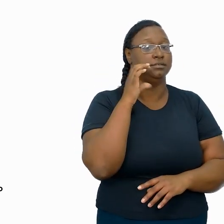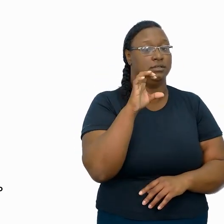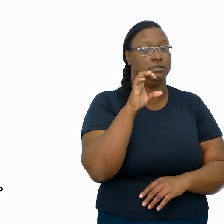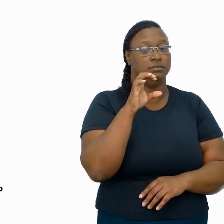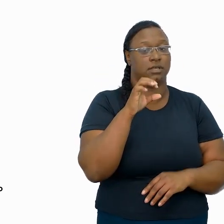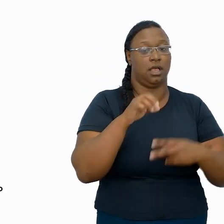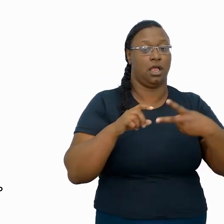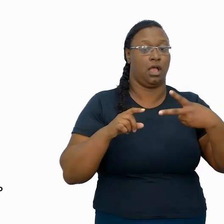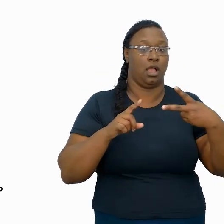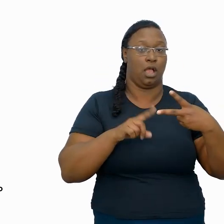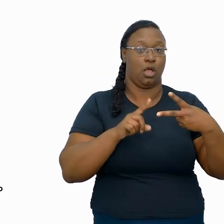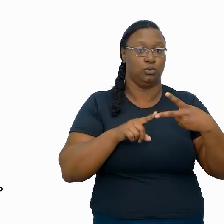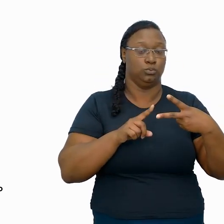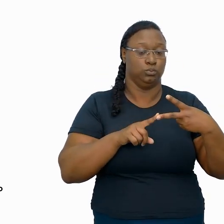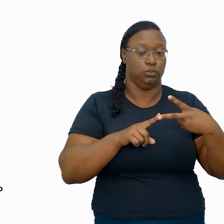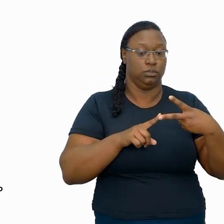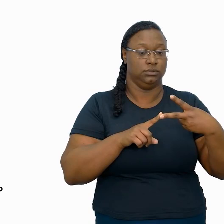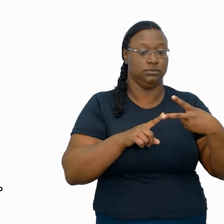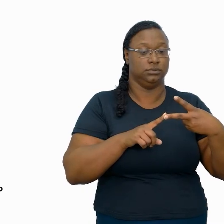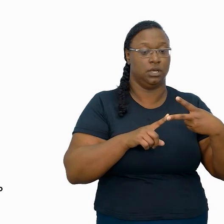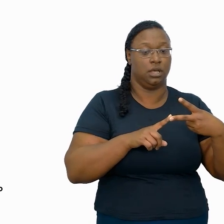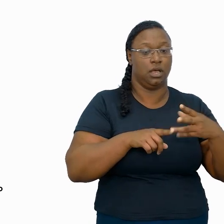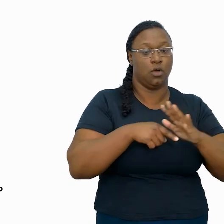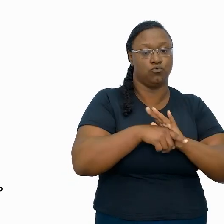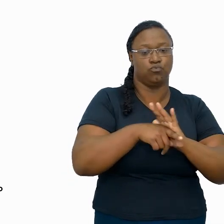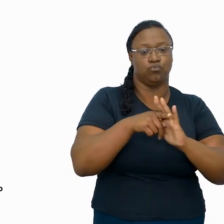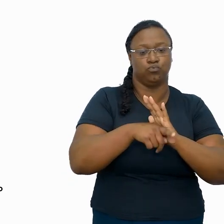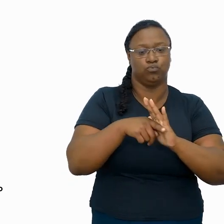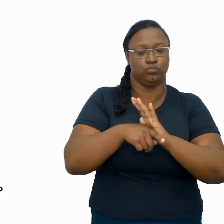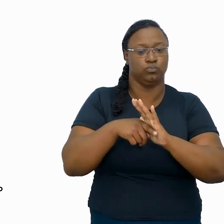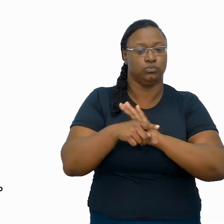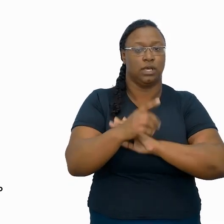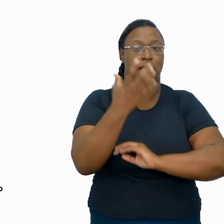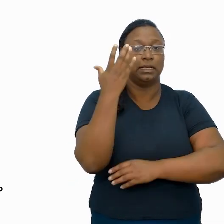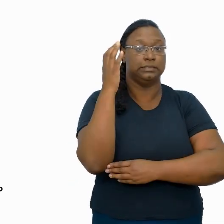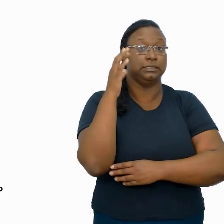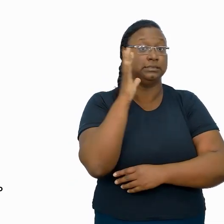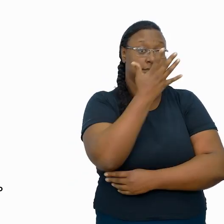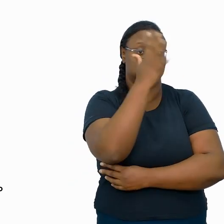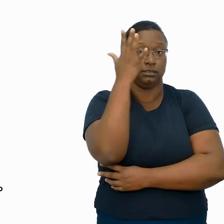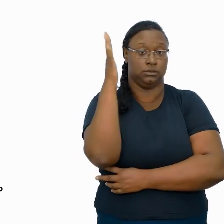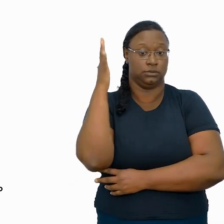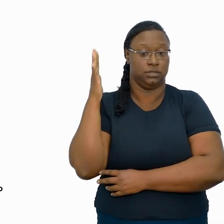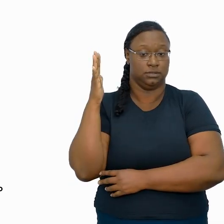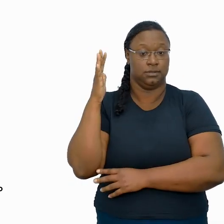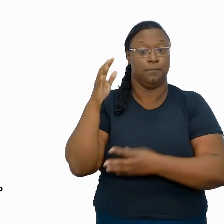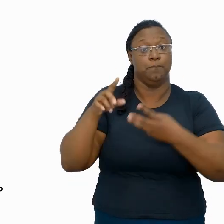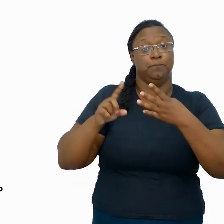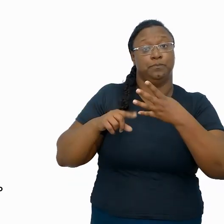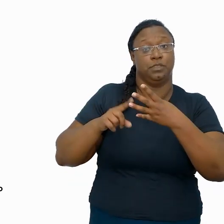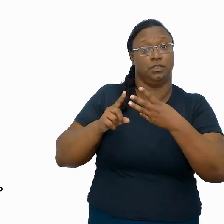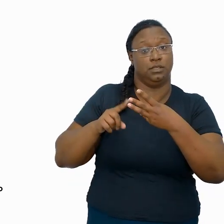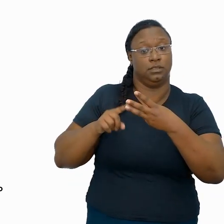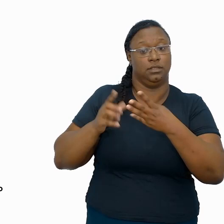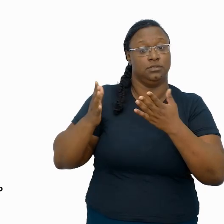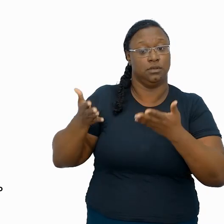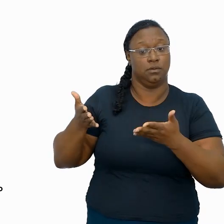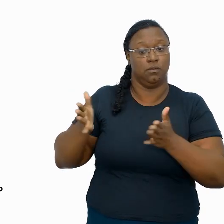argumentação no ensino de ciências da natureza. E, por último, agora, a gente vai propor esse fechamento, né, com uma